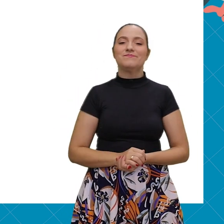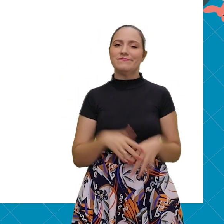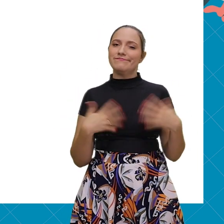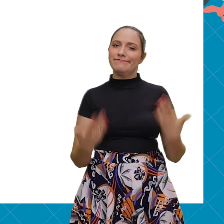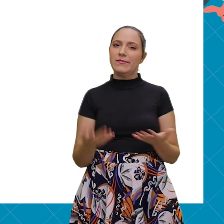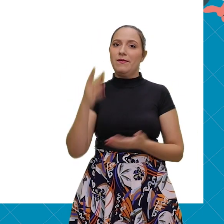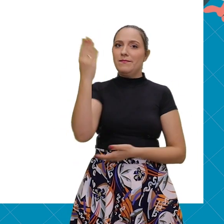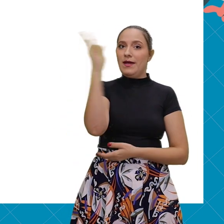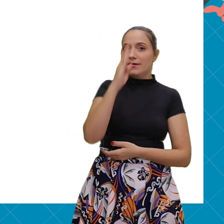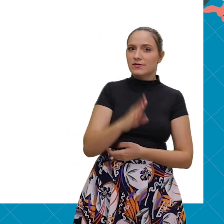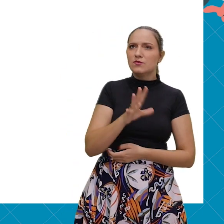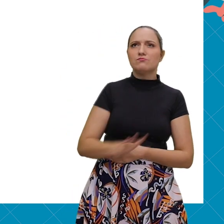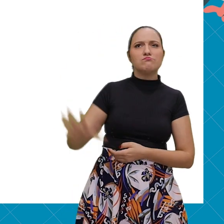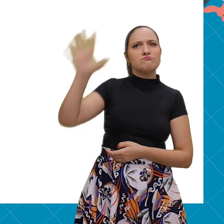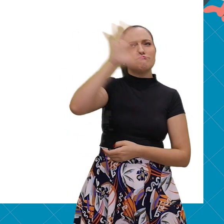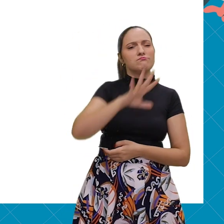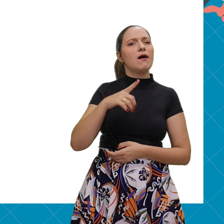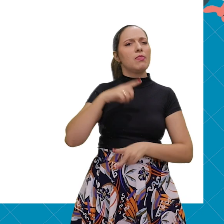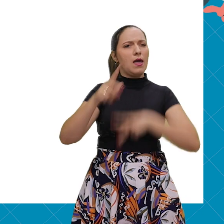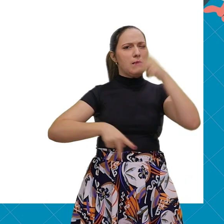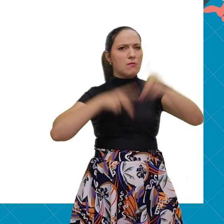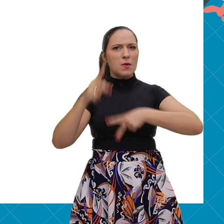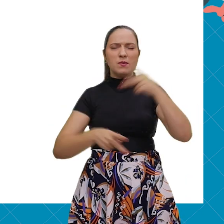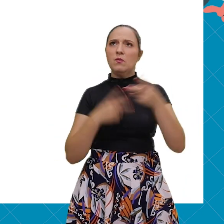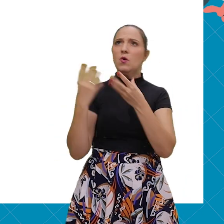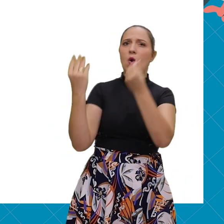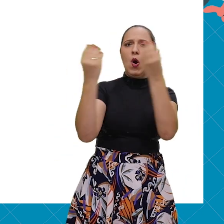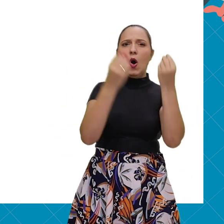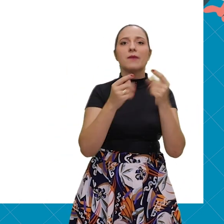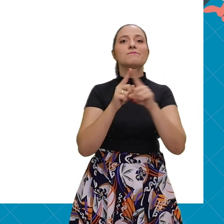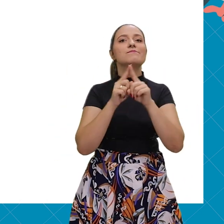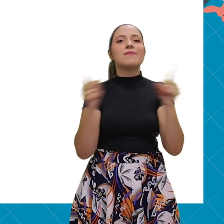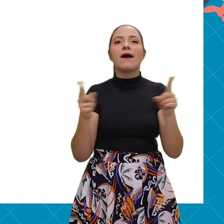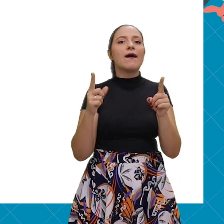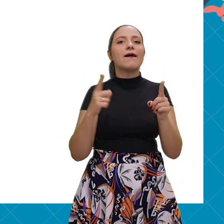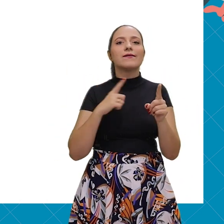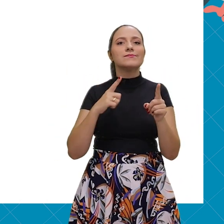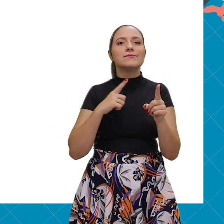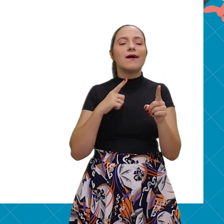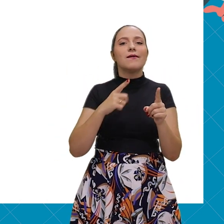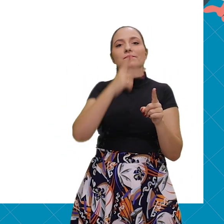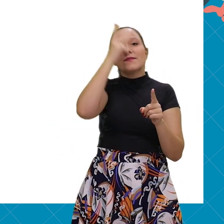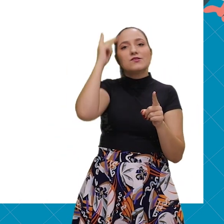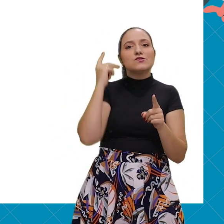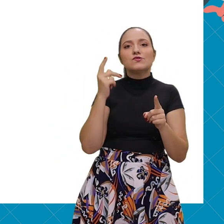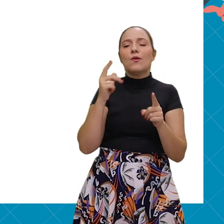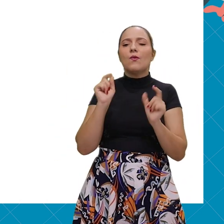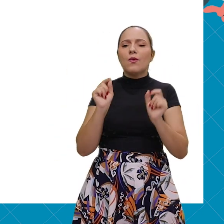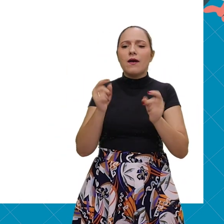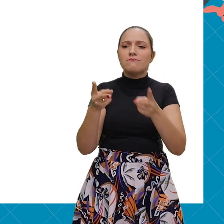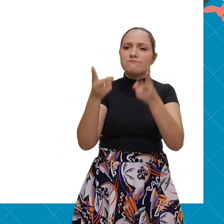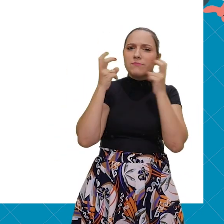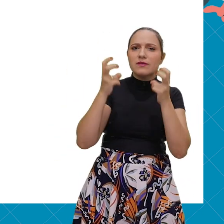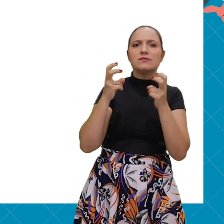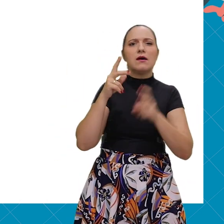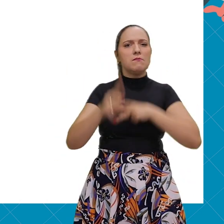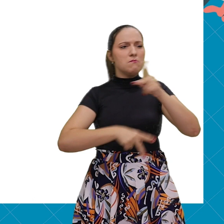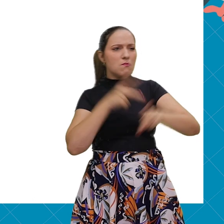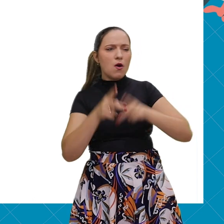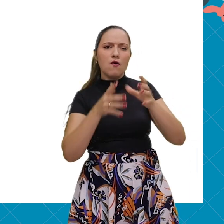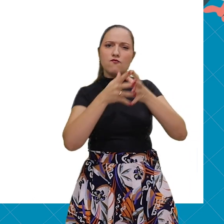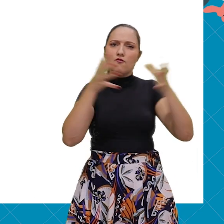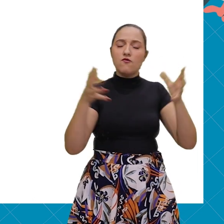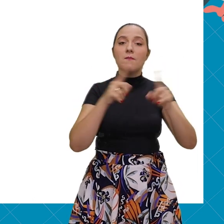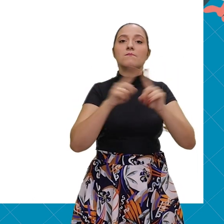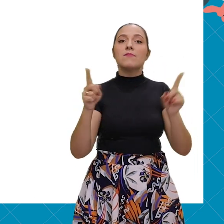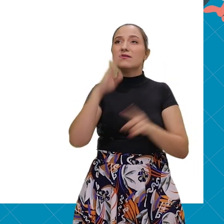precisa saber que o Brasil, apesar de ser um país extremamente populoso, não é um país muito povoado, ou seja, a população absoluta é grande,